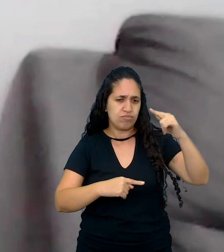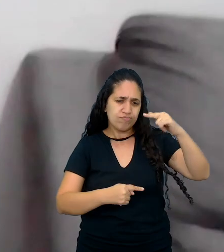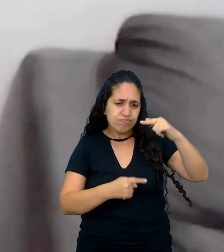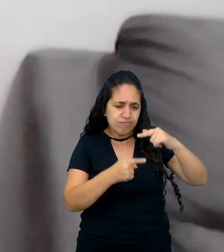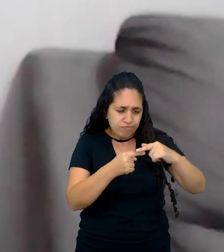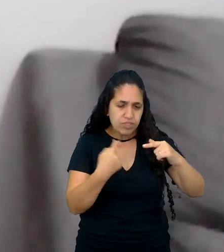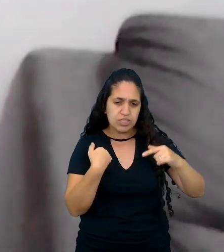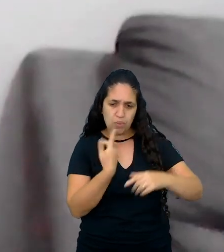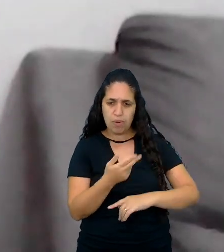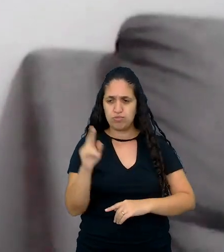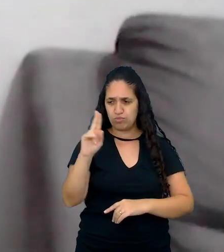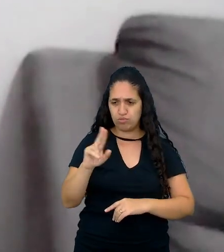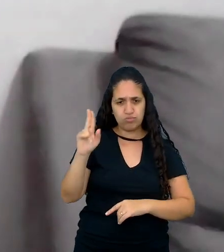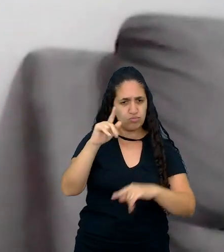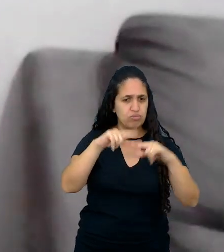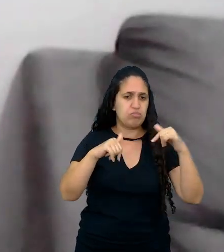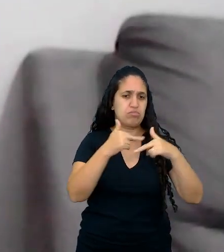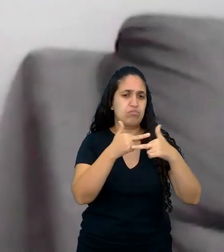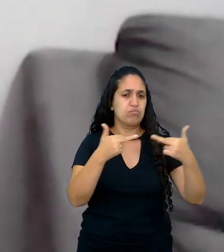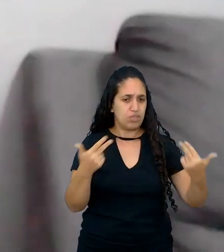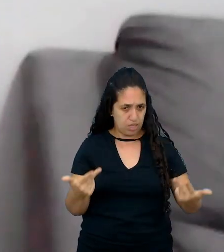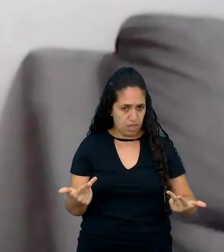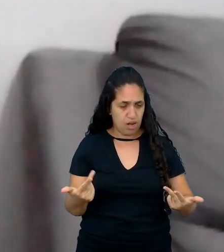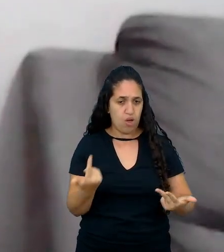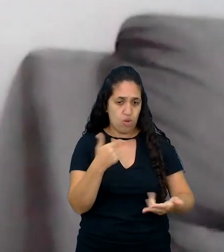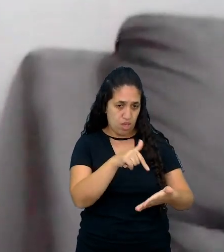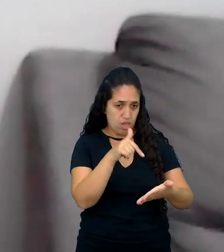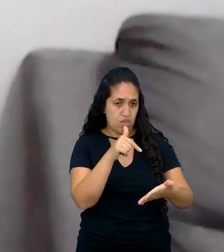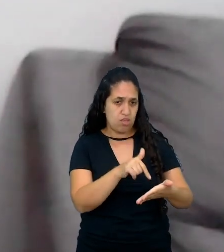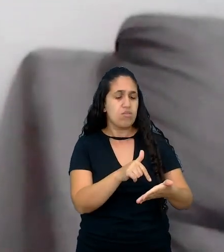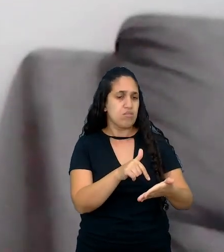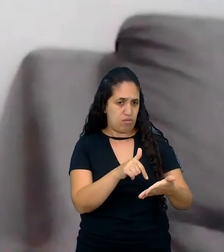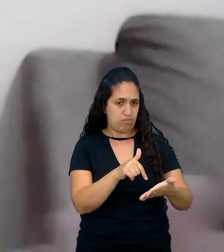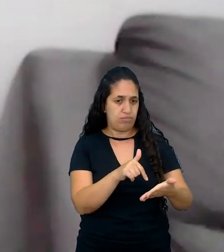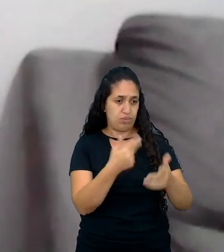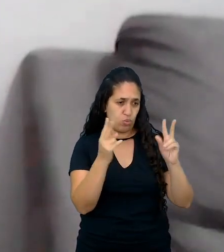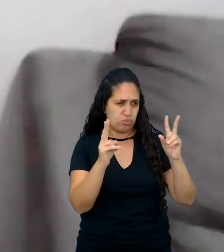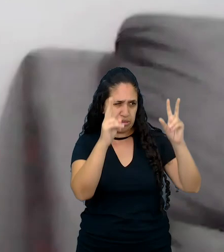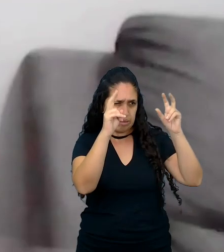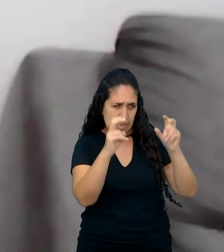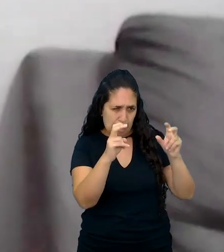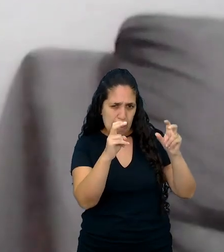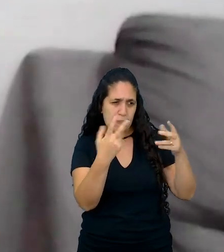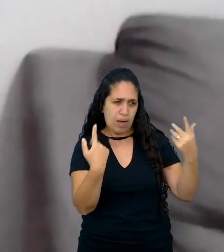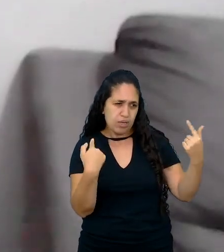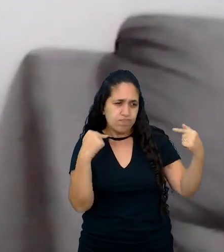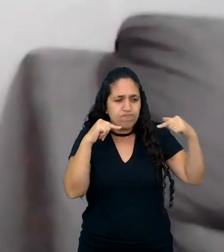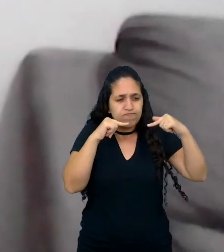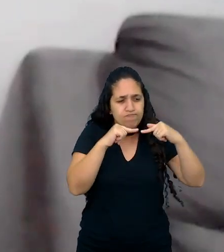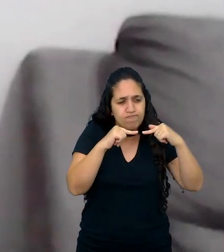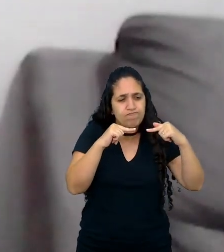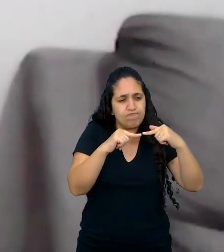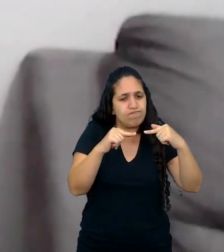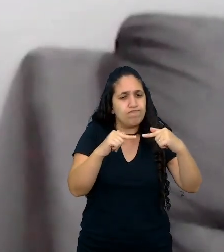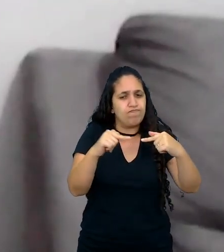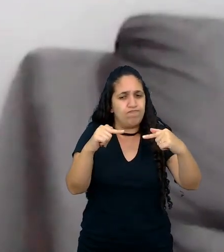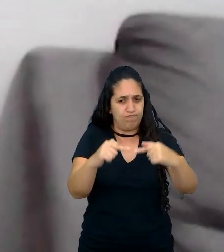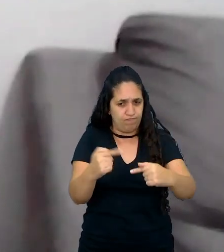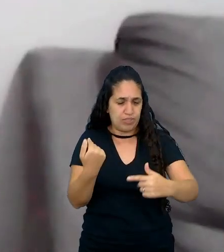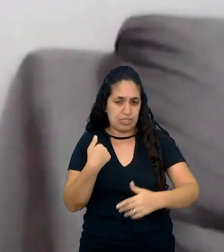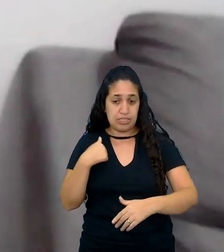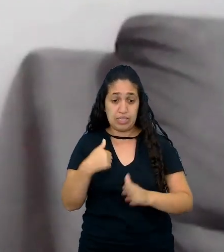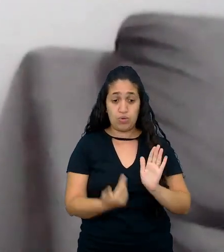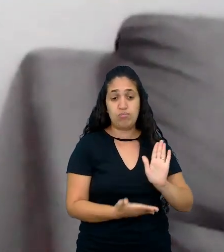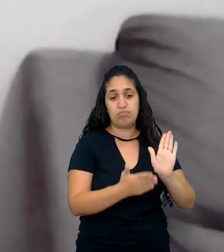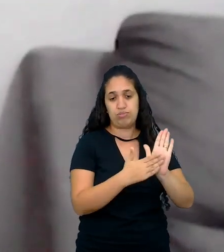nosso material do Aprender Sempre, que esse material, né, o tema, tem aderência com o tema que eu propus